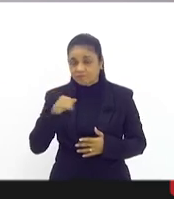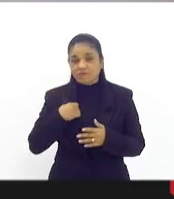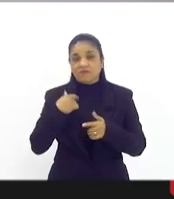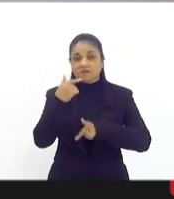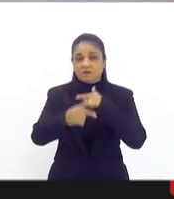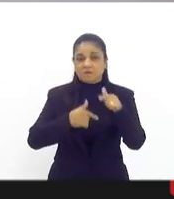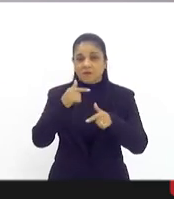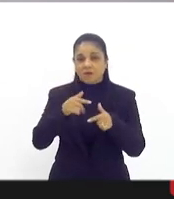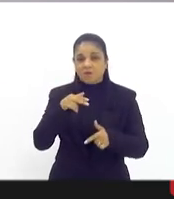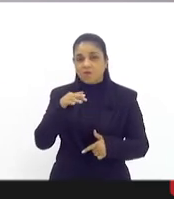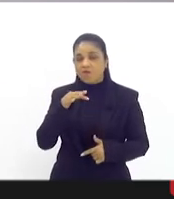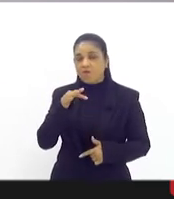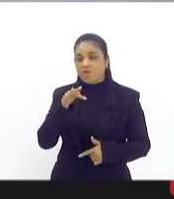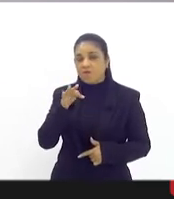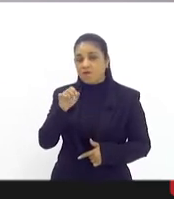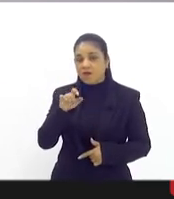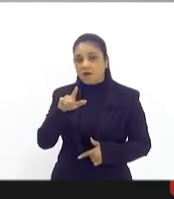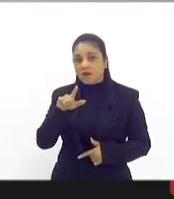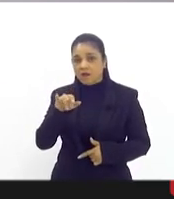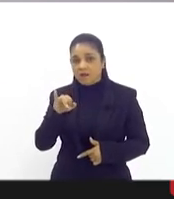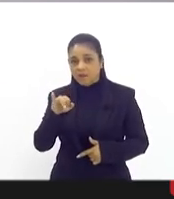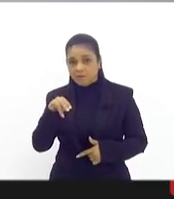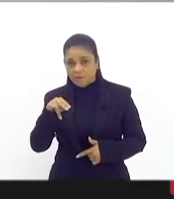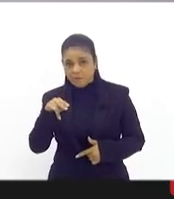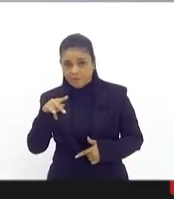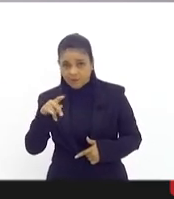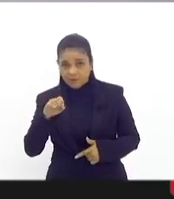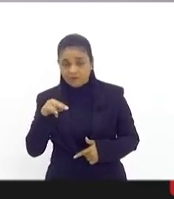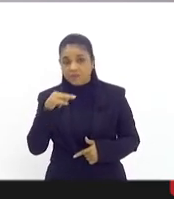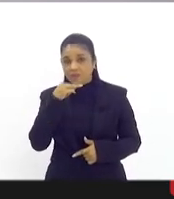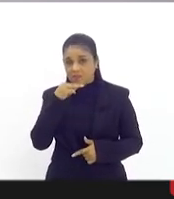parceira, assim, foi muito parceira nesse processo todo,